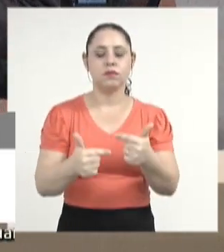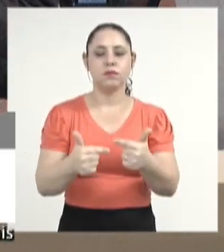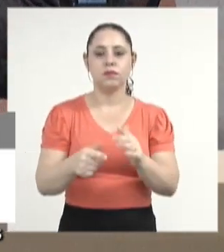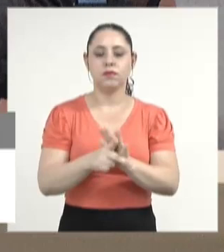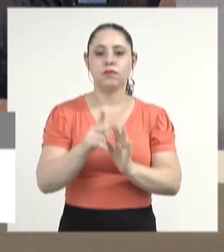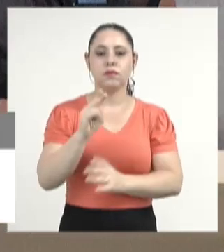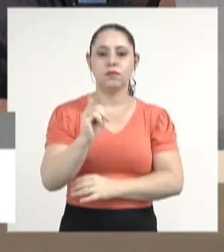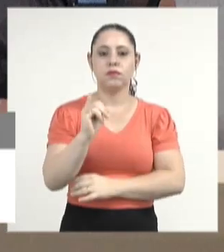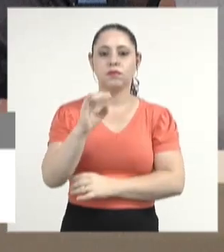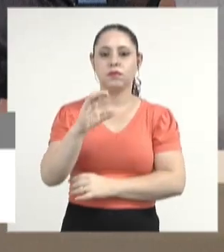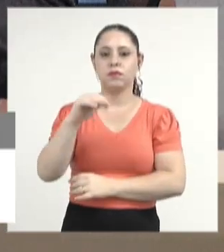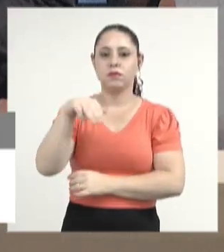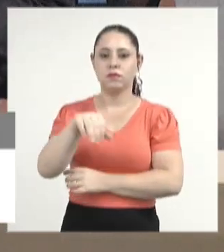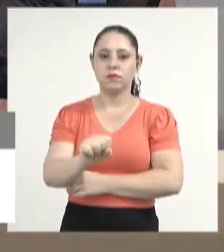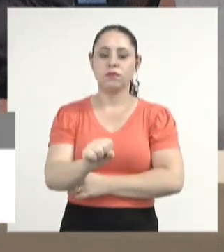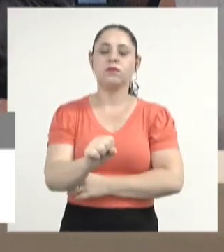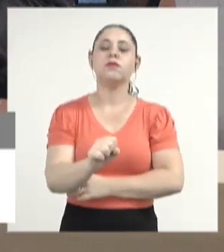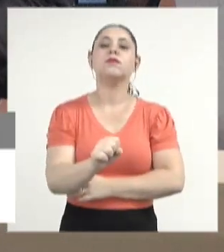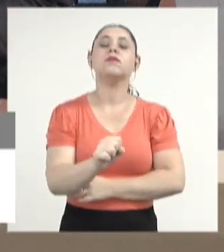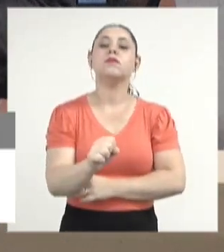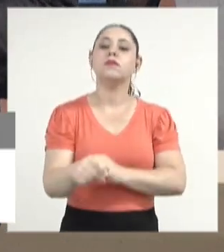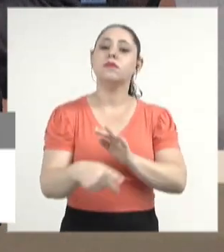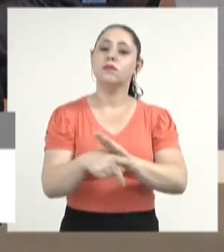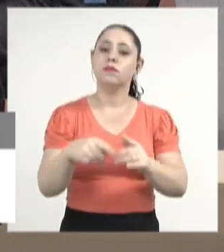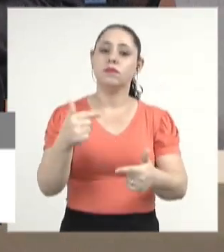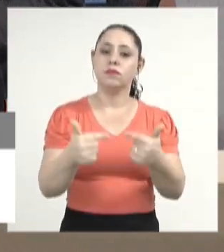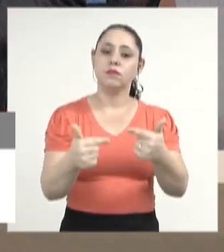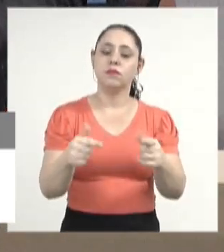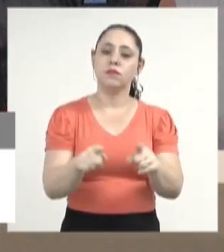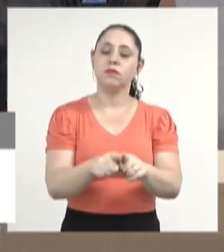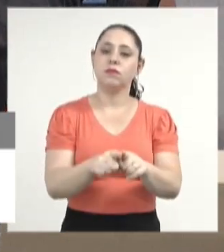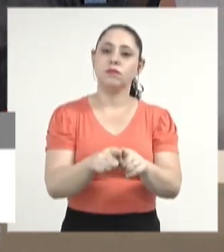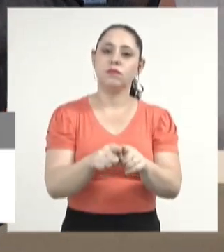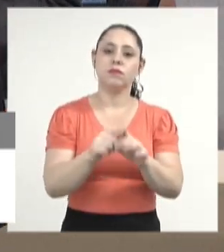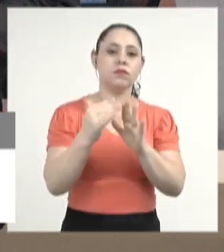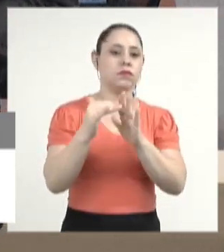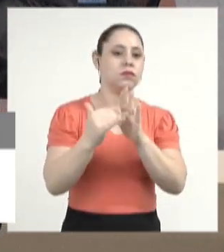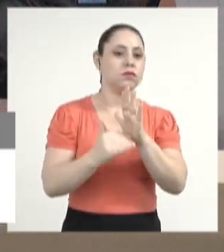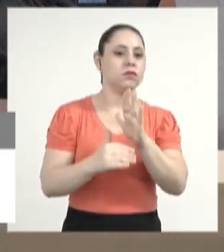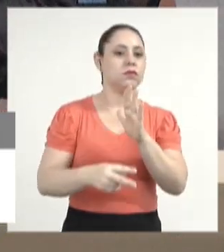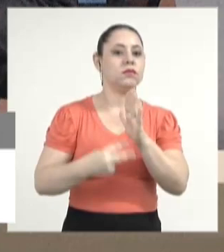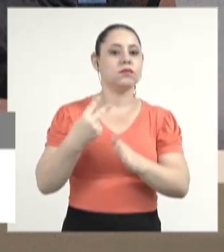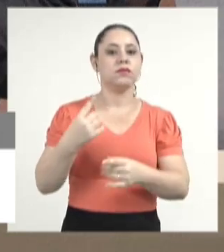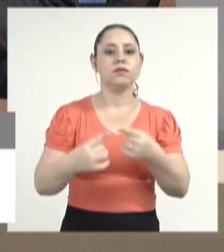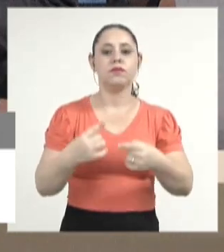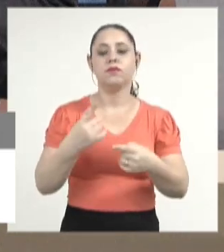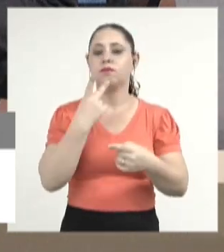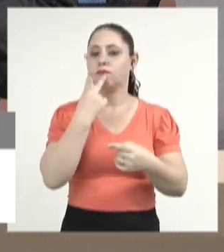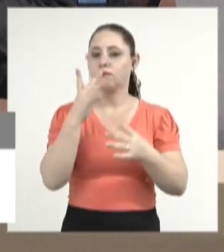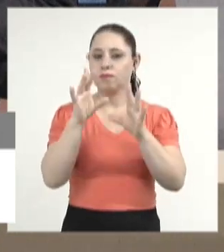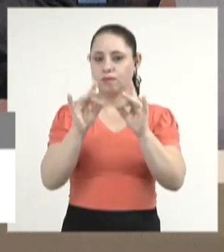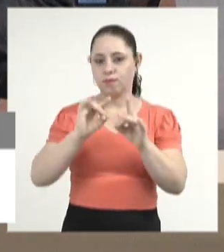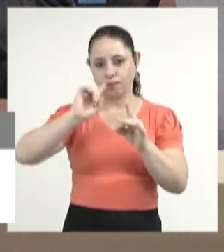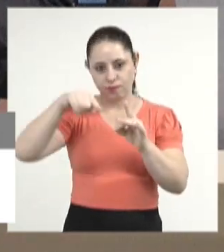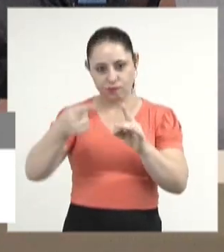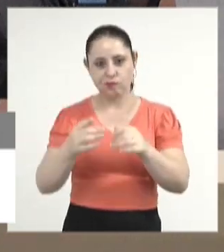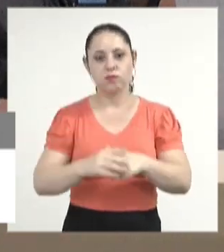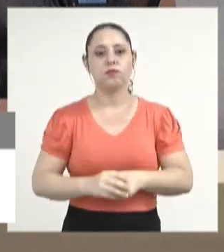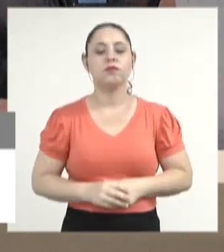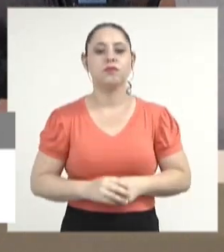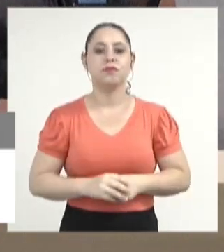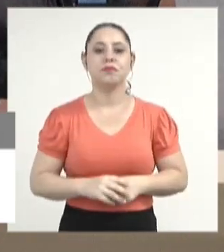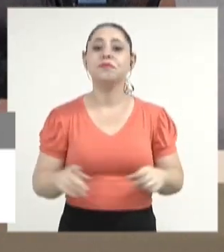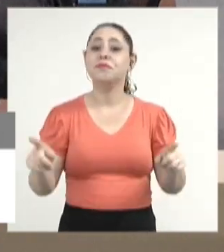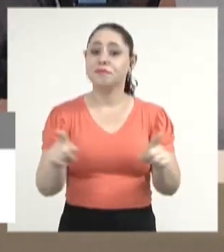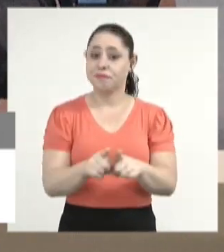do ICMS. Da política também está pautado para hoje. Em segunda, vamos falar dele novamente. Bom,